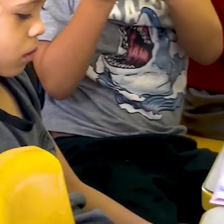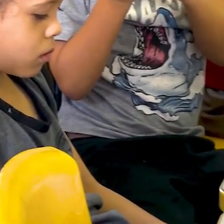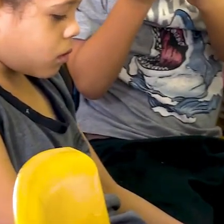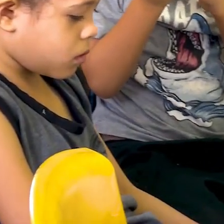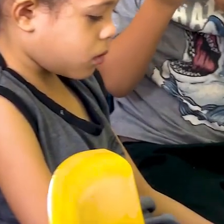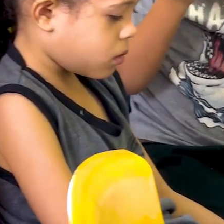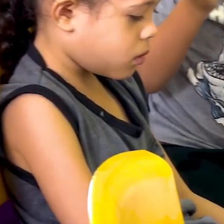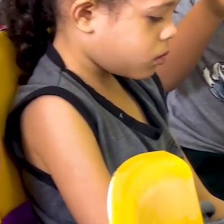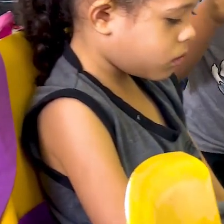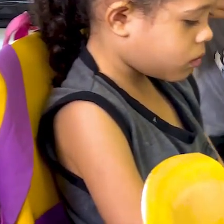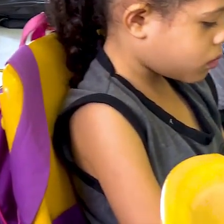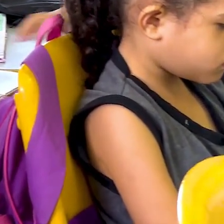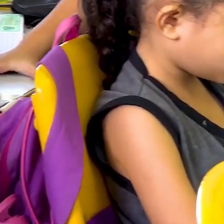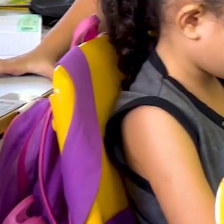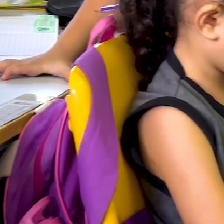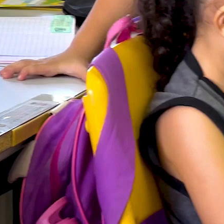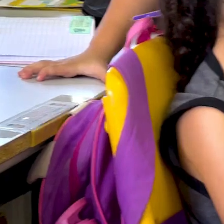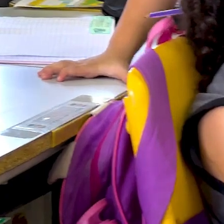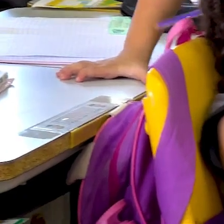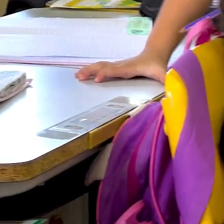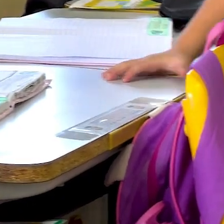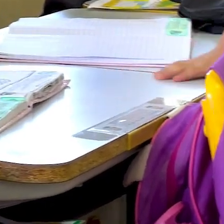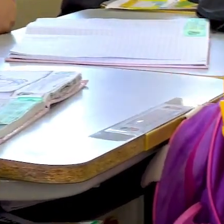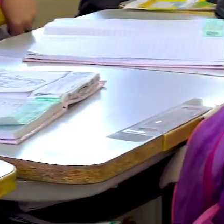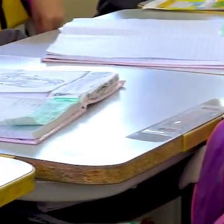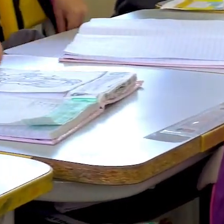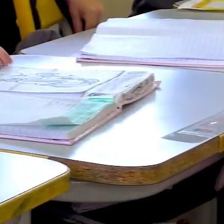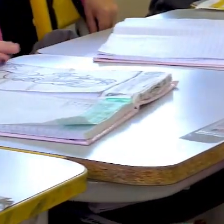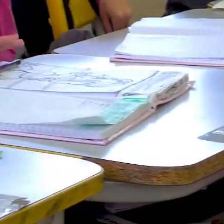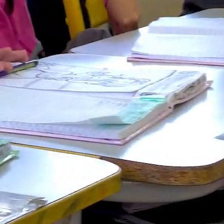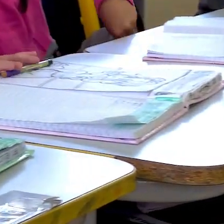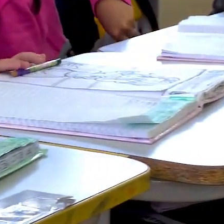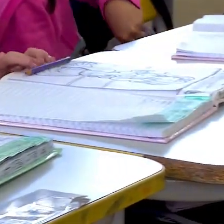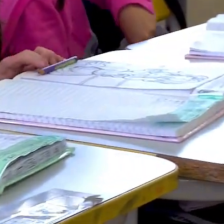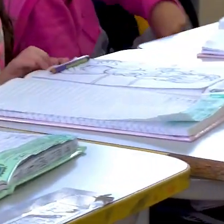Aqui, Heitor. O 6 é Yara, tá?